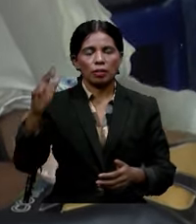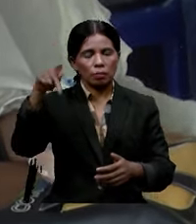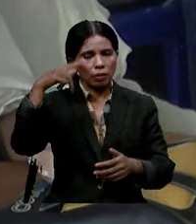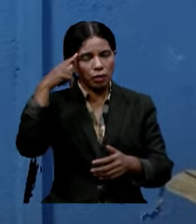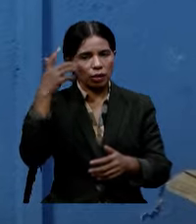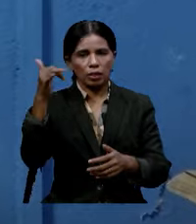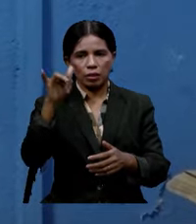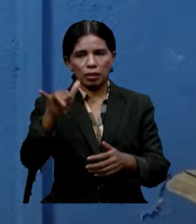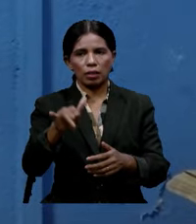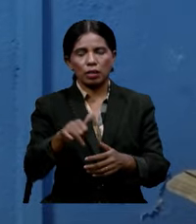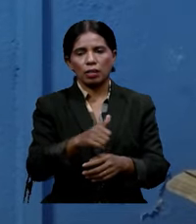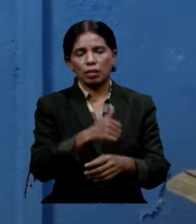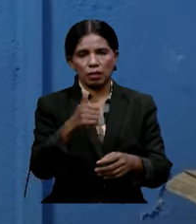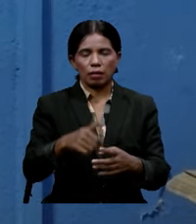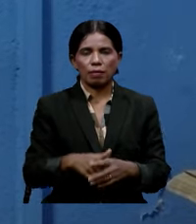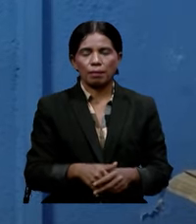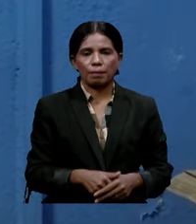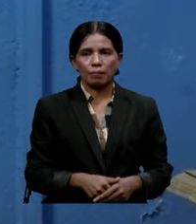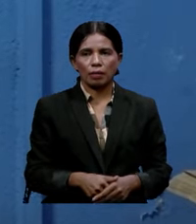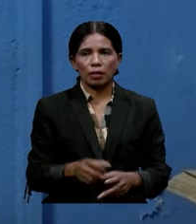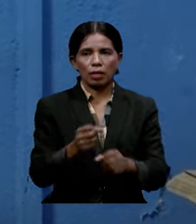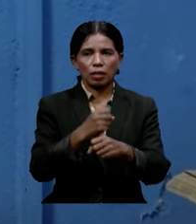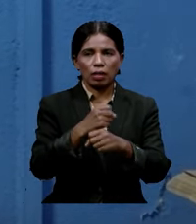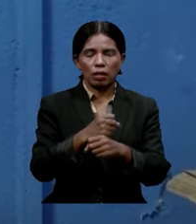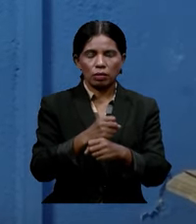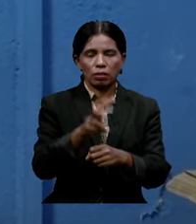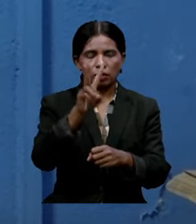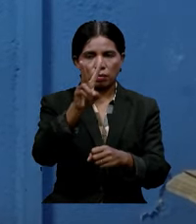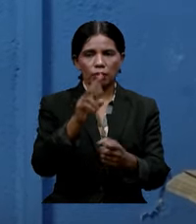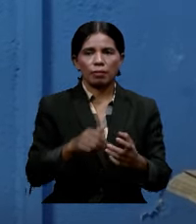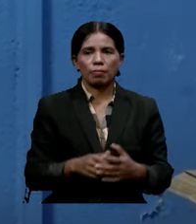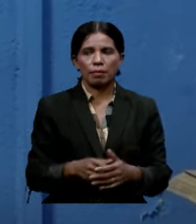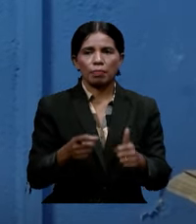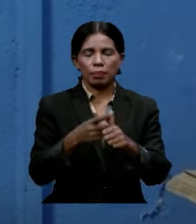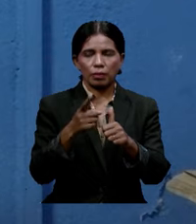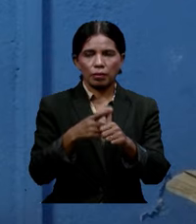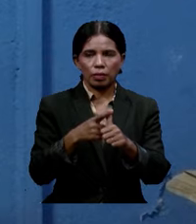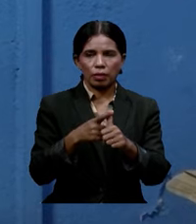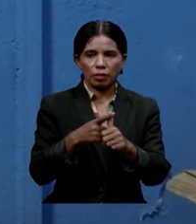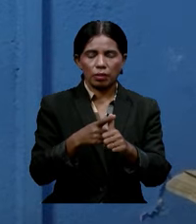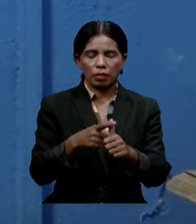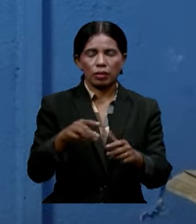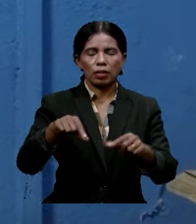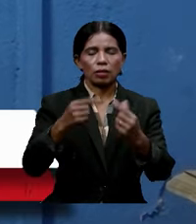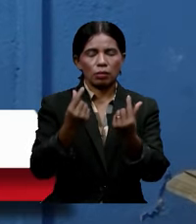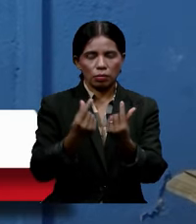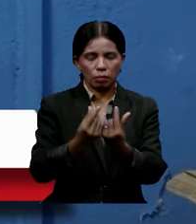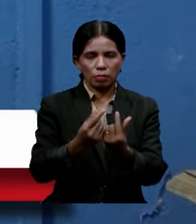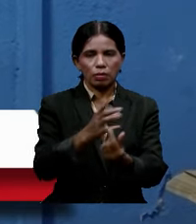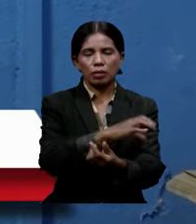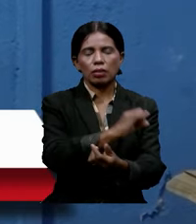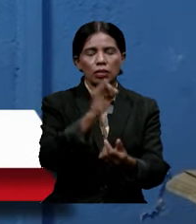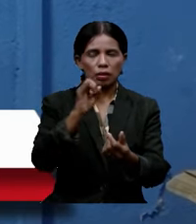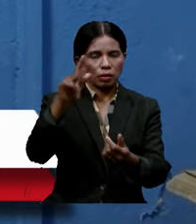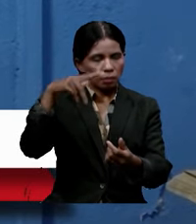Sirnia politika Sira, pano Sira, ne halo atu serve batrua. Primeiro, mak serve sin interesse grupo, interesse privado, interesse